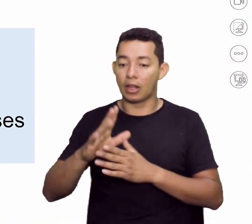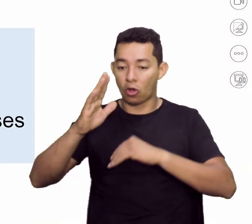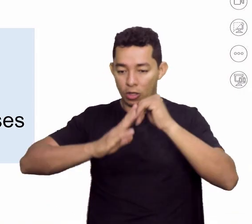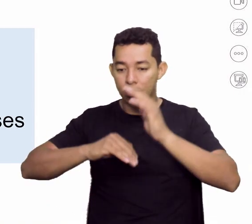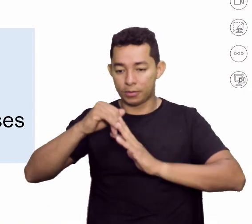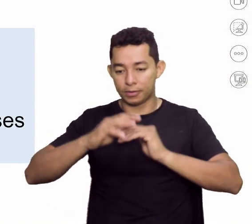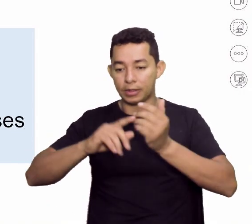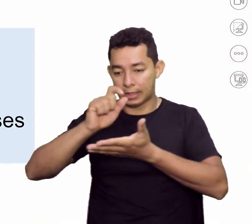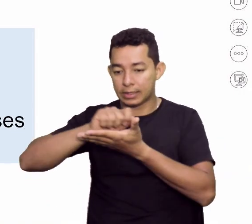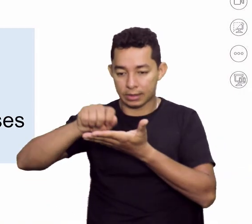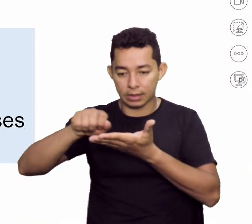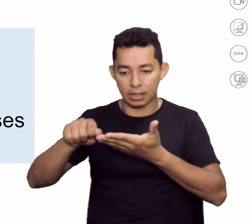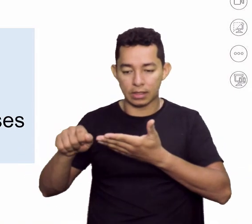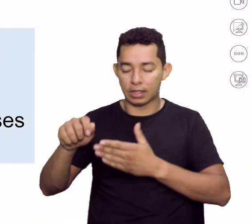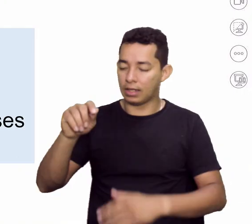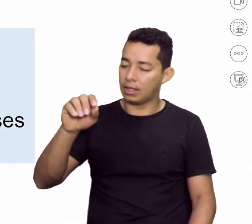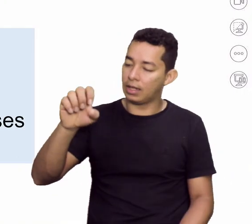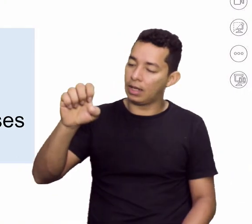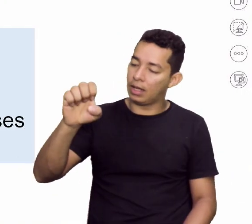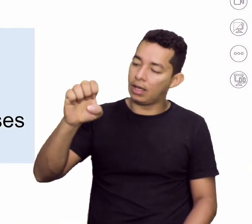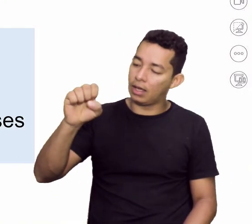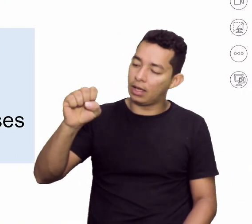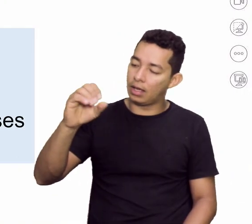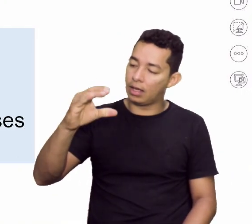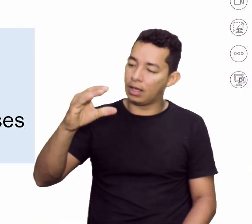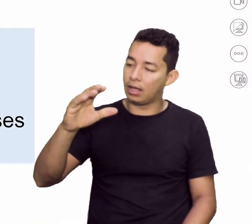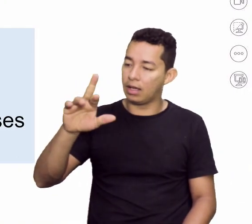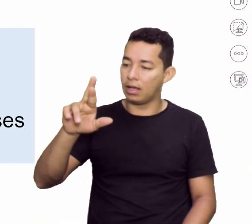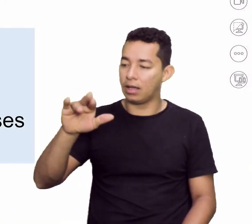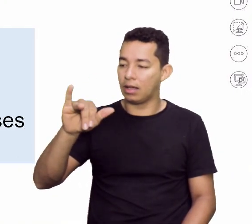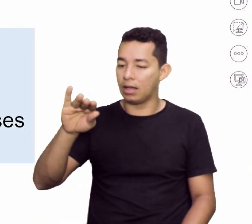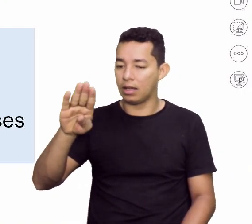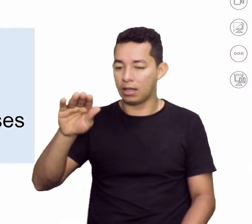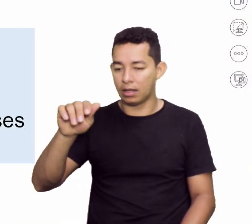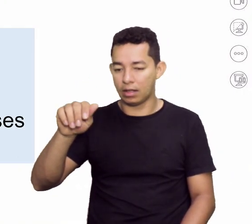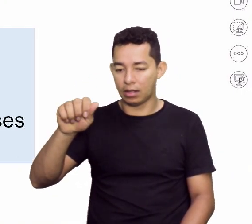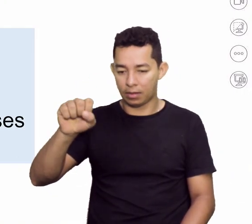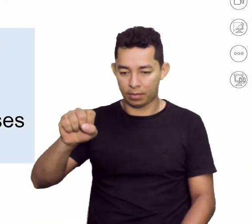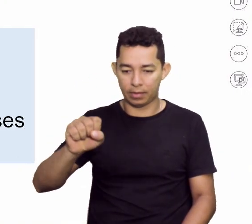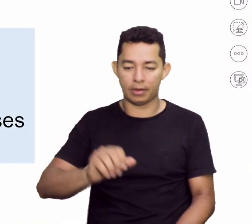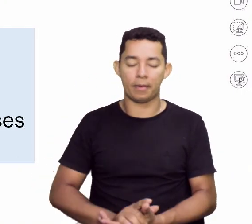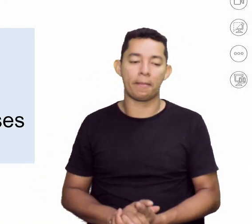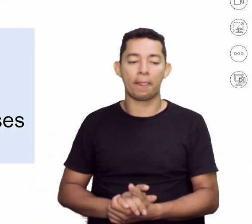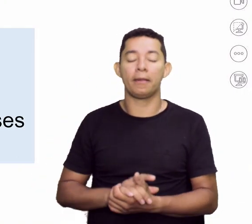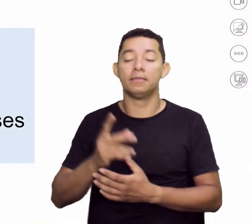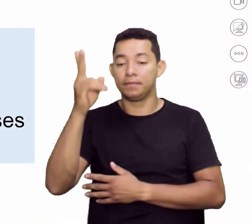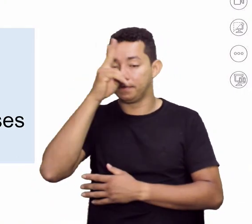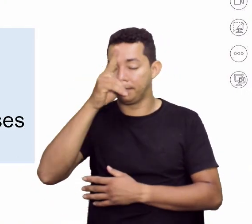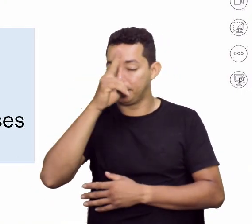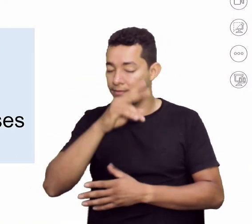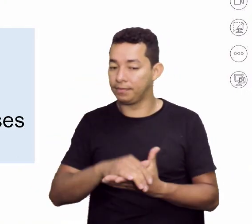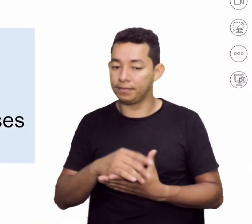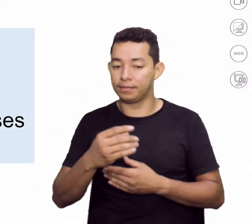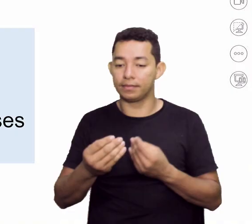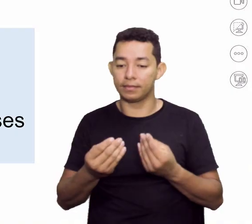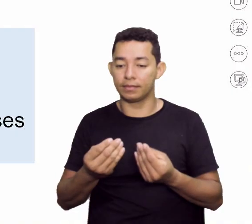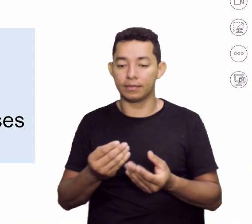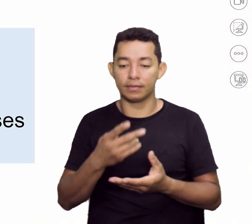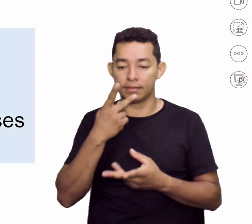para escrever, para passar para o papel as escritas, as histórias